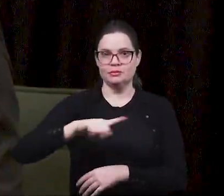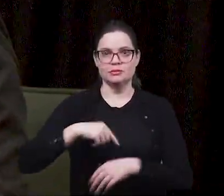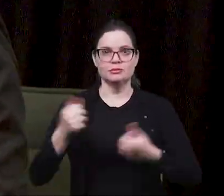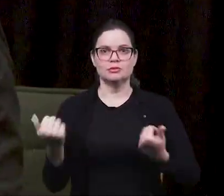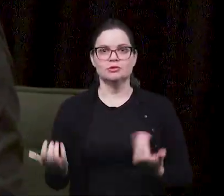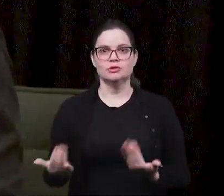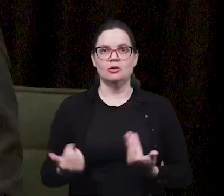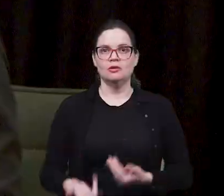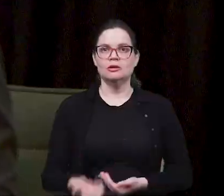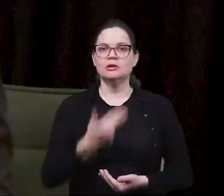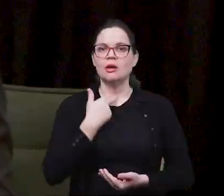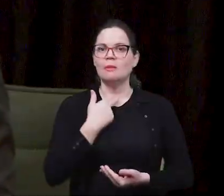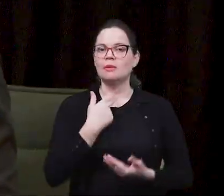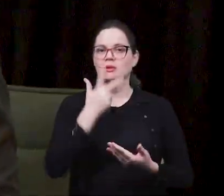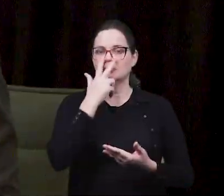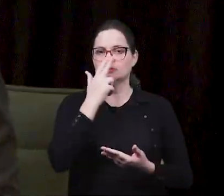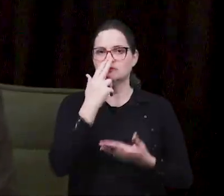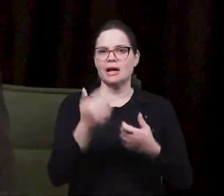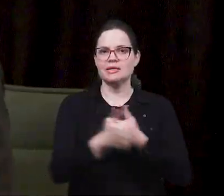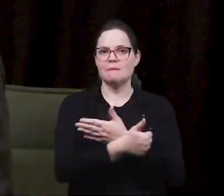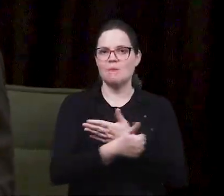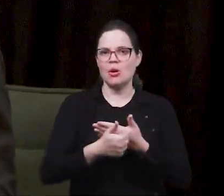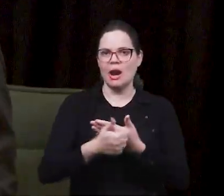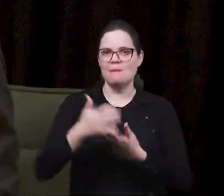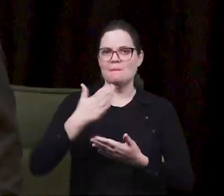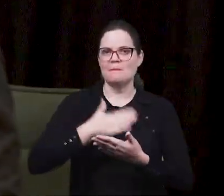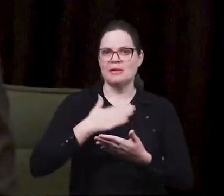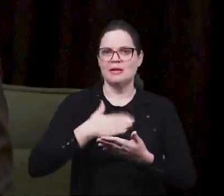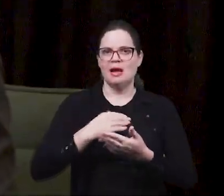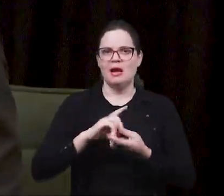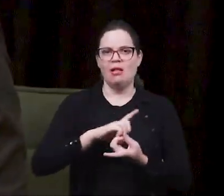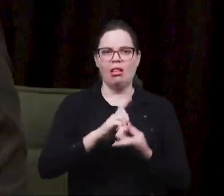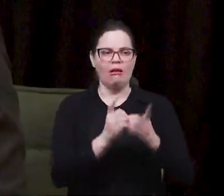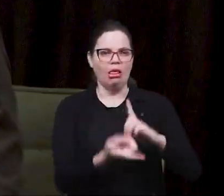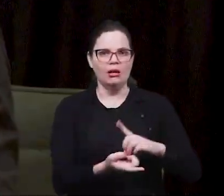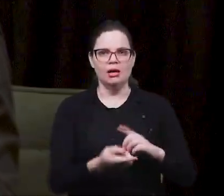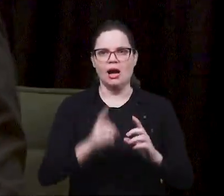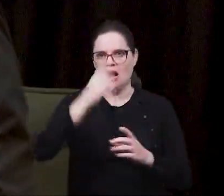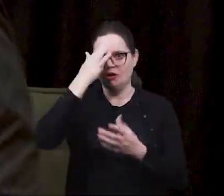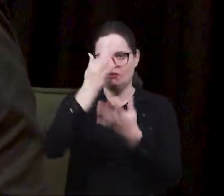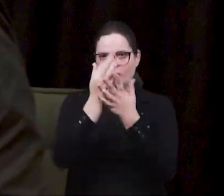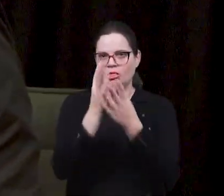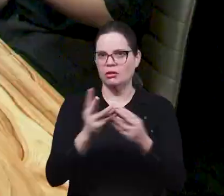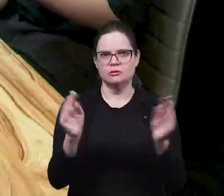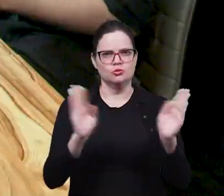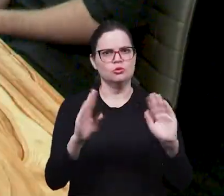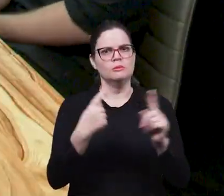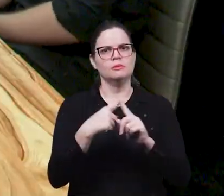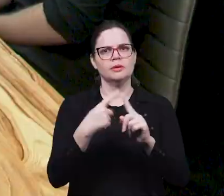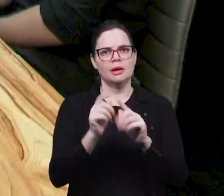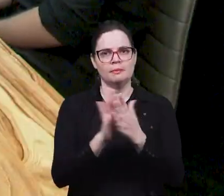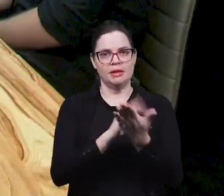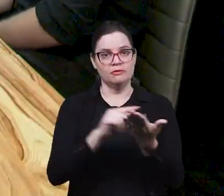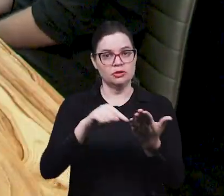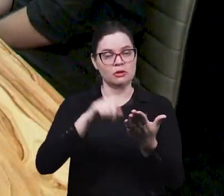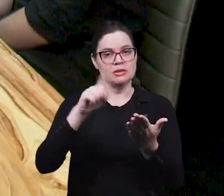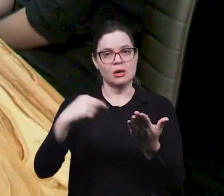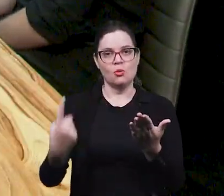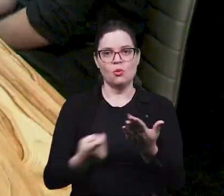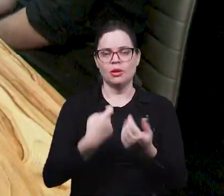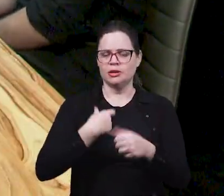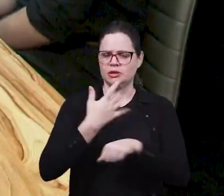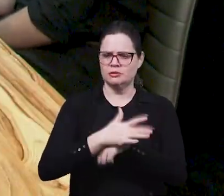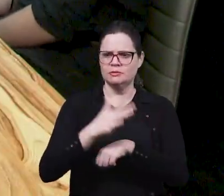Não podemos negociar a nossa moral, porque o nosso guia de fé e prática é a palavra do Senhor. E aí, Marcos, vem